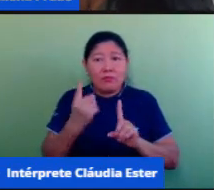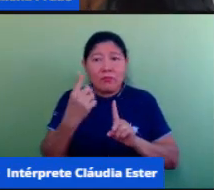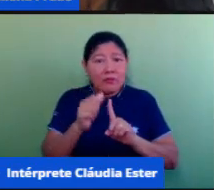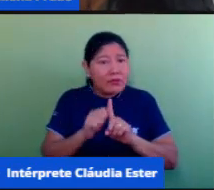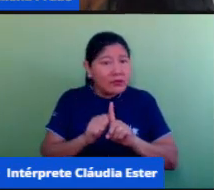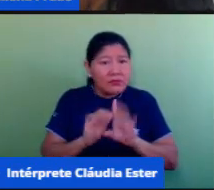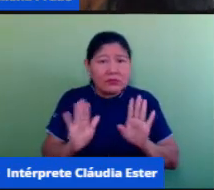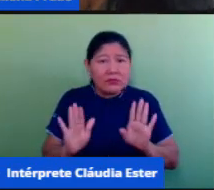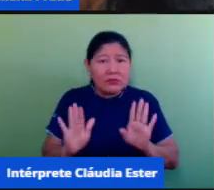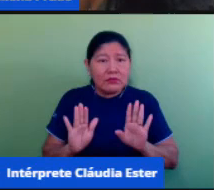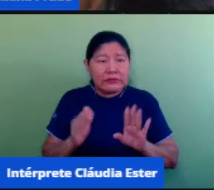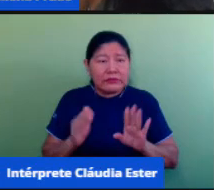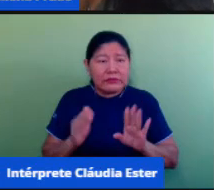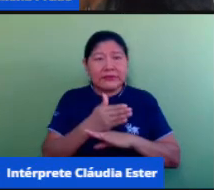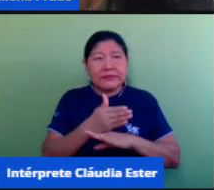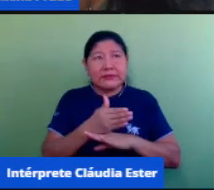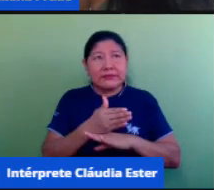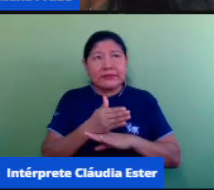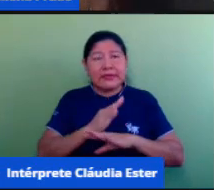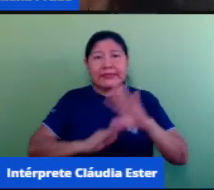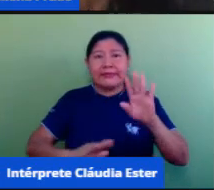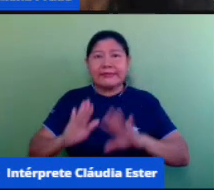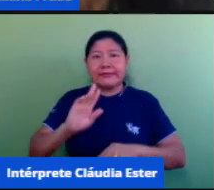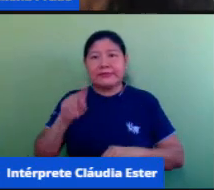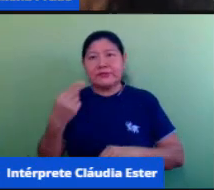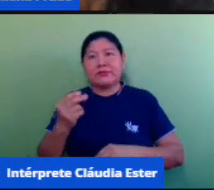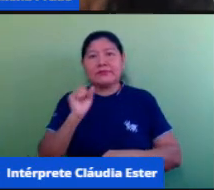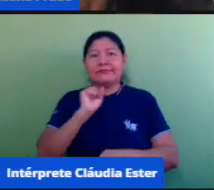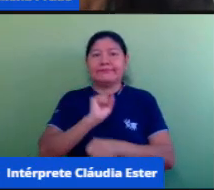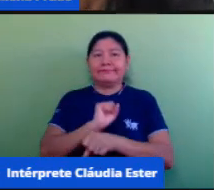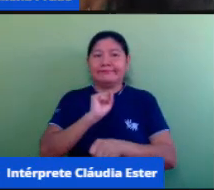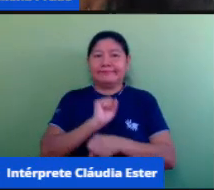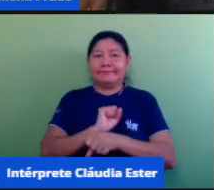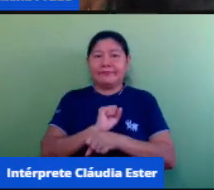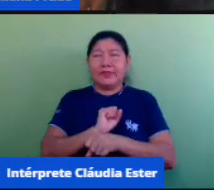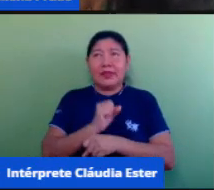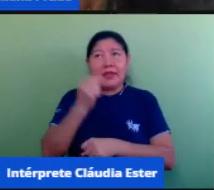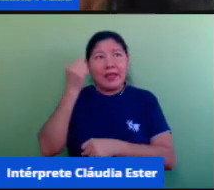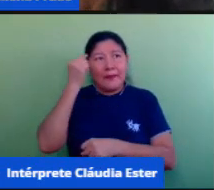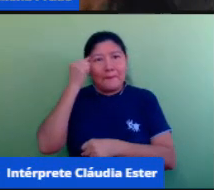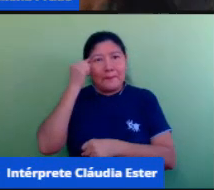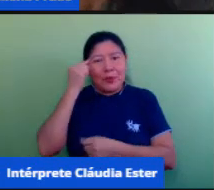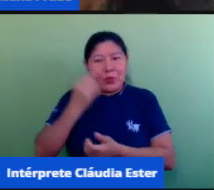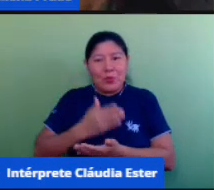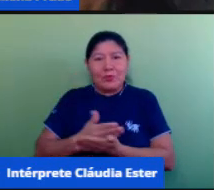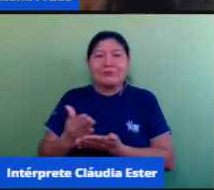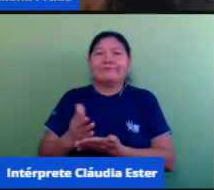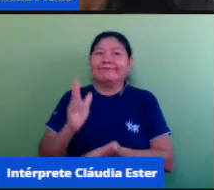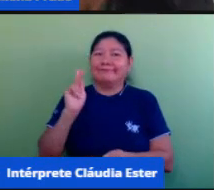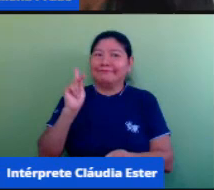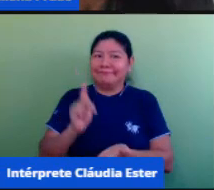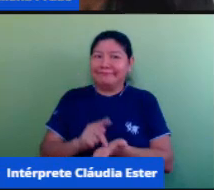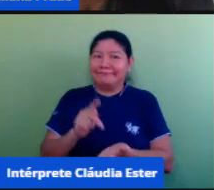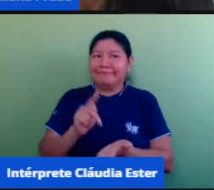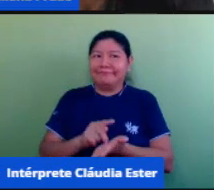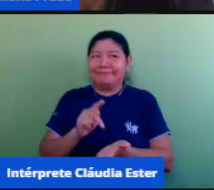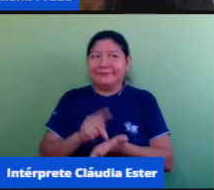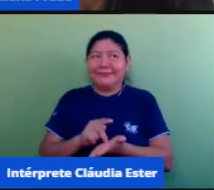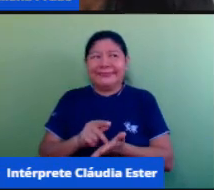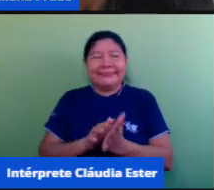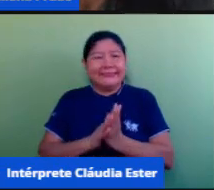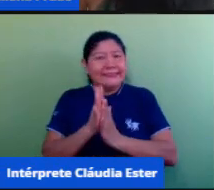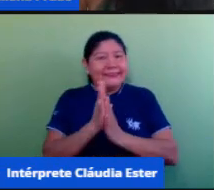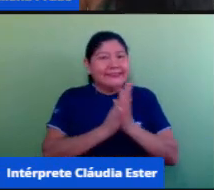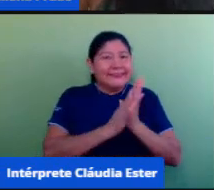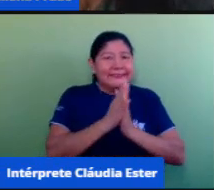que aguardar, né? Então, o começo, assim, eu fiquei bem pensativa. Poxa vida, o que nós vamos fazer